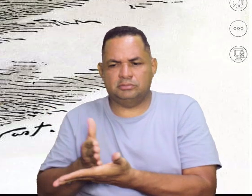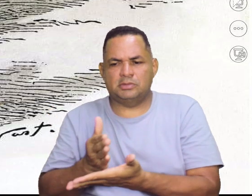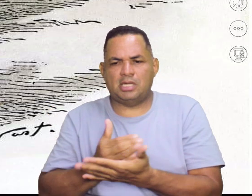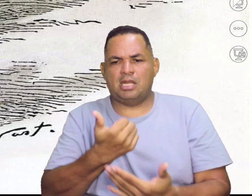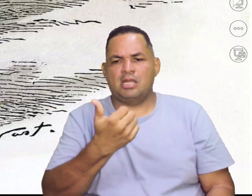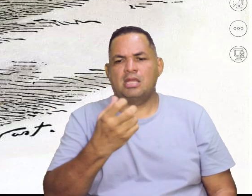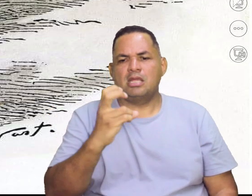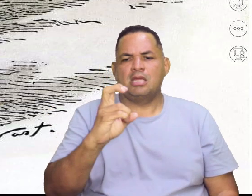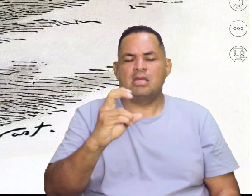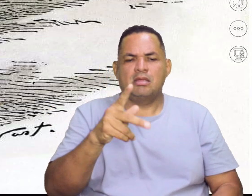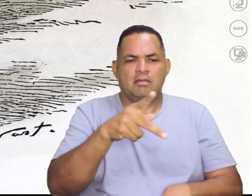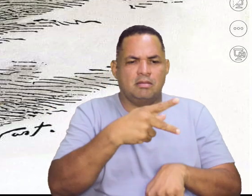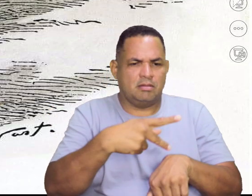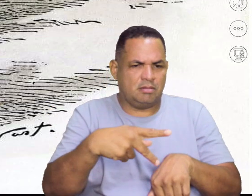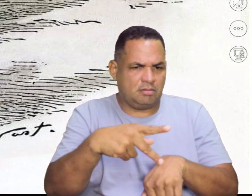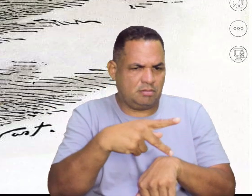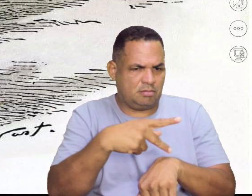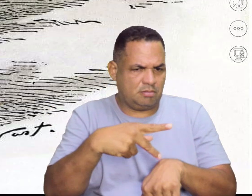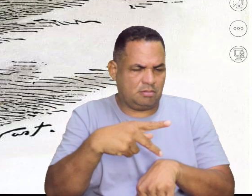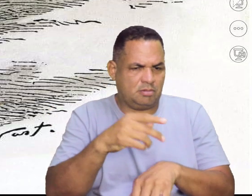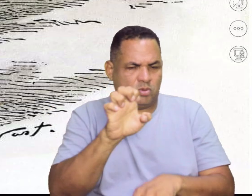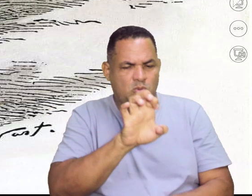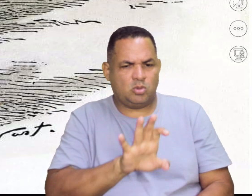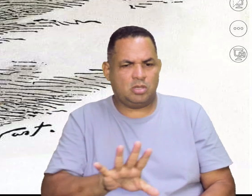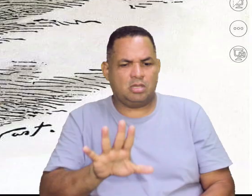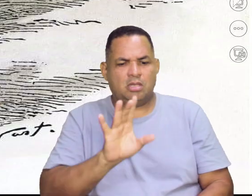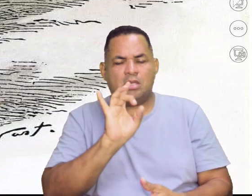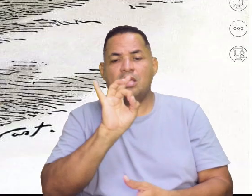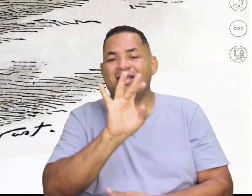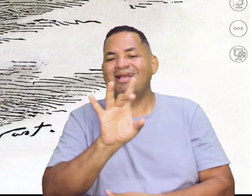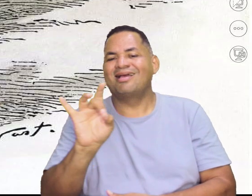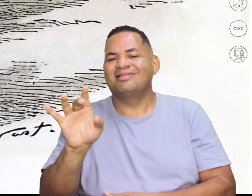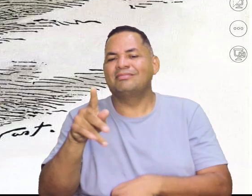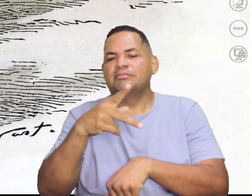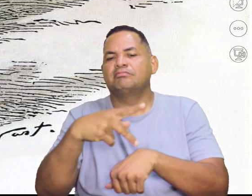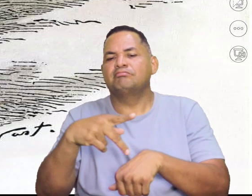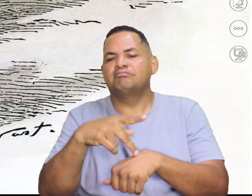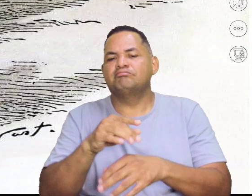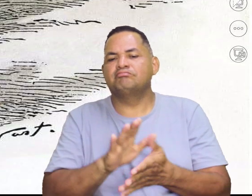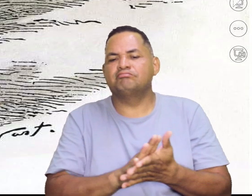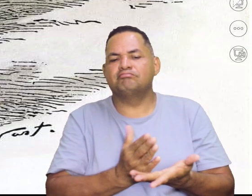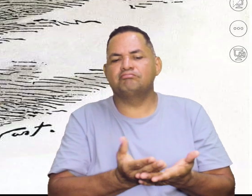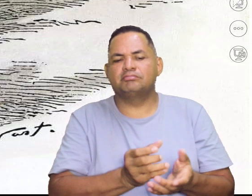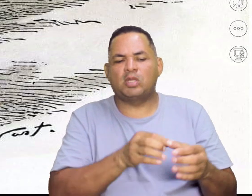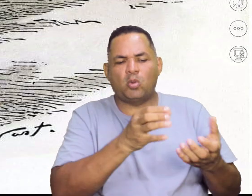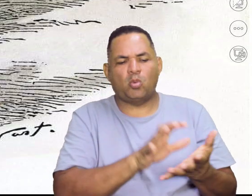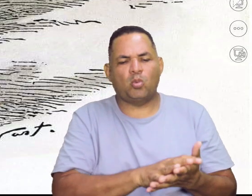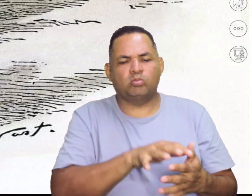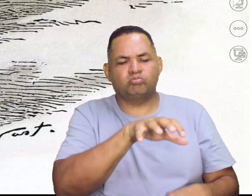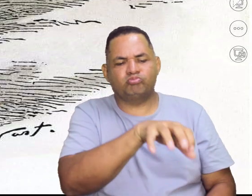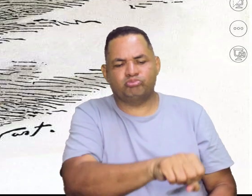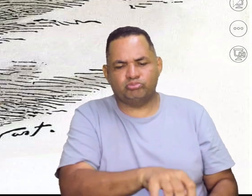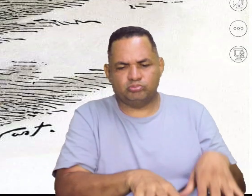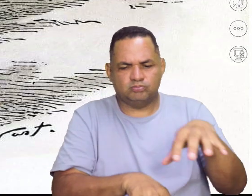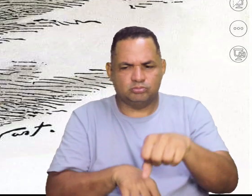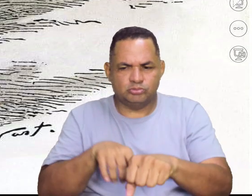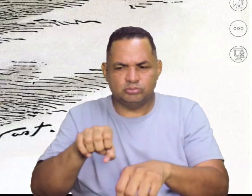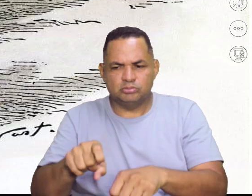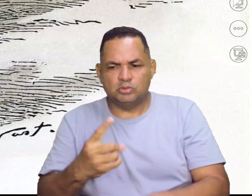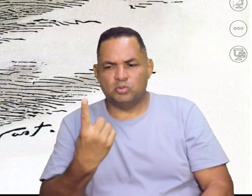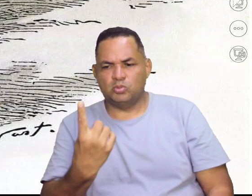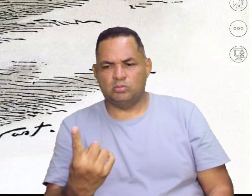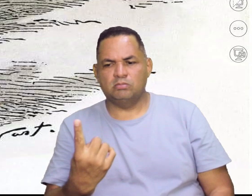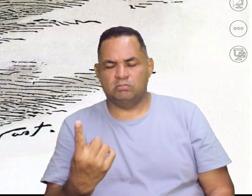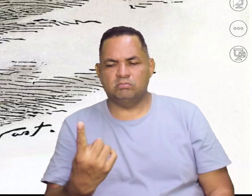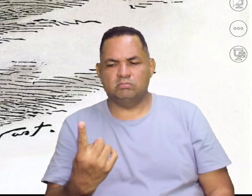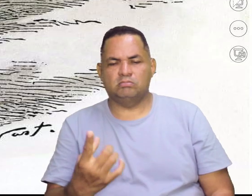15 países europeus, onde cada país vai ficar com um território africano. Mas, professor, o